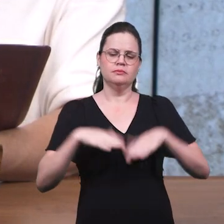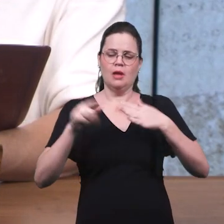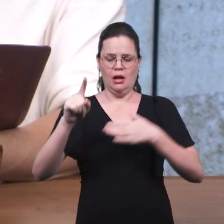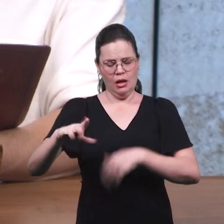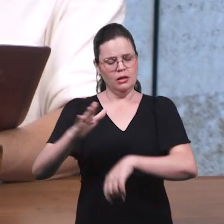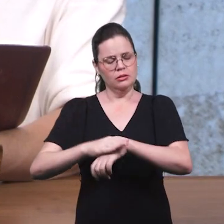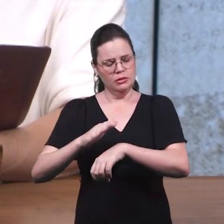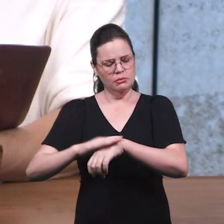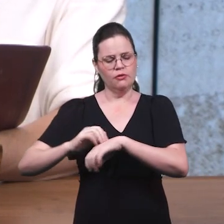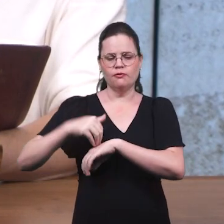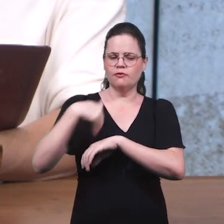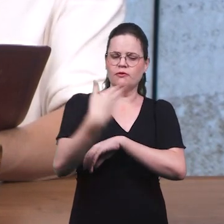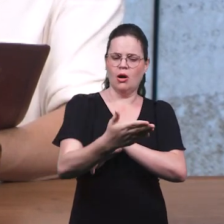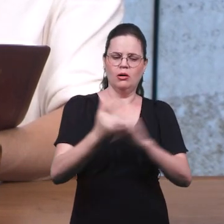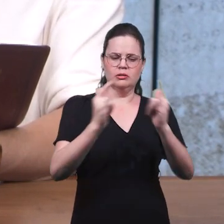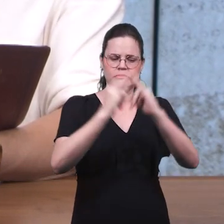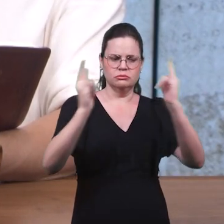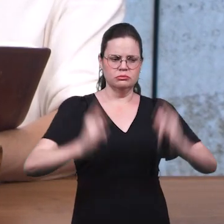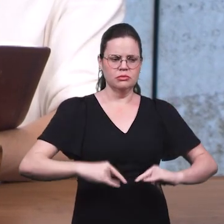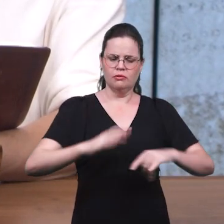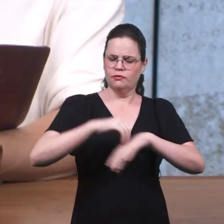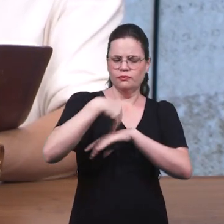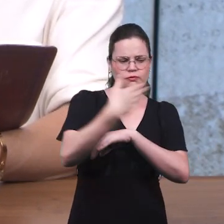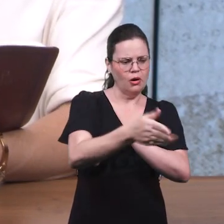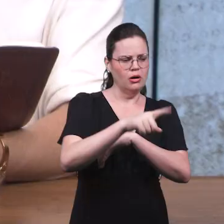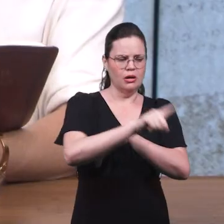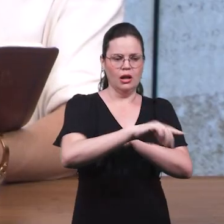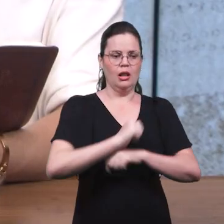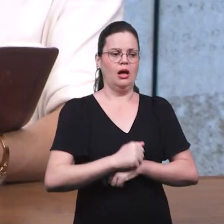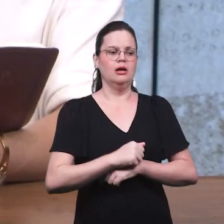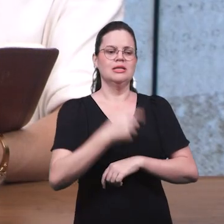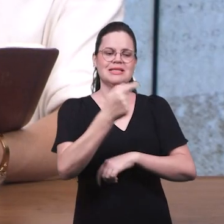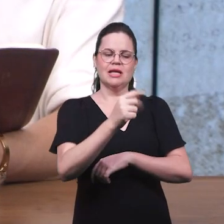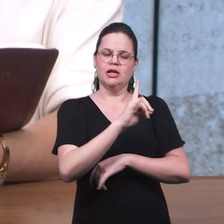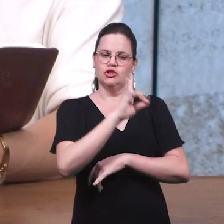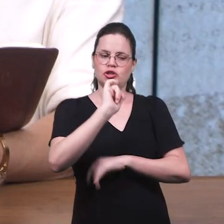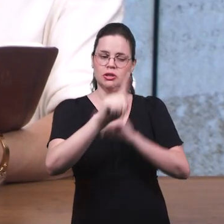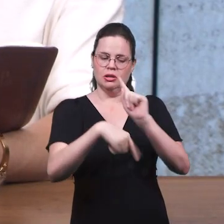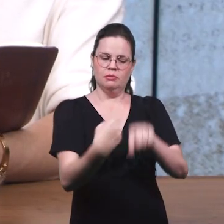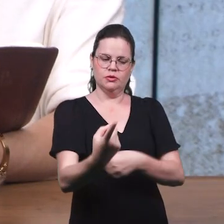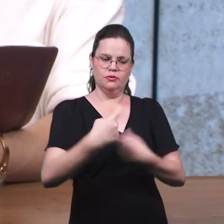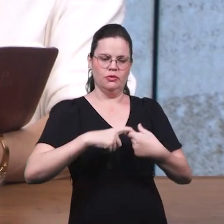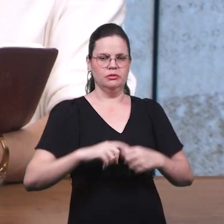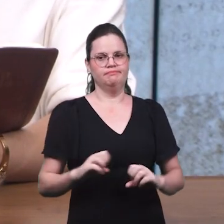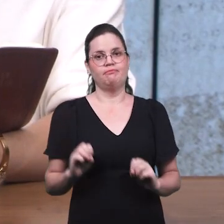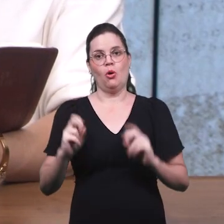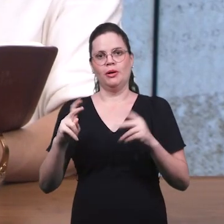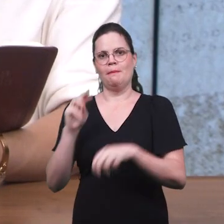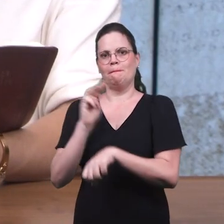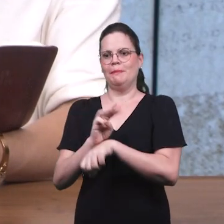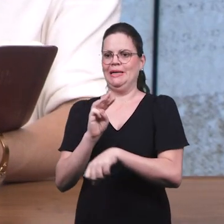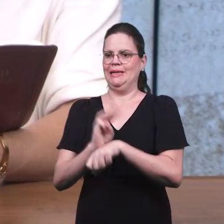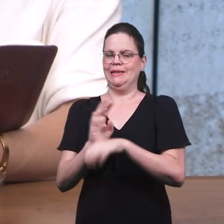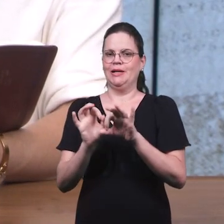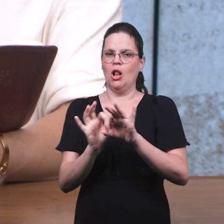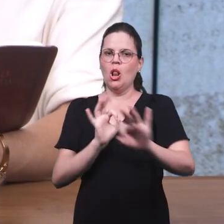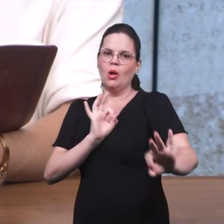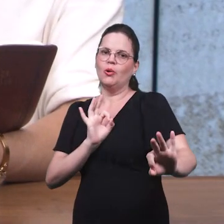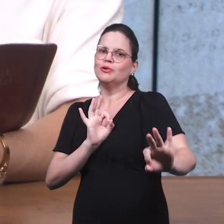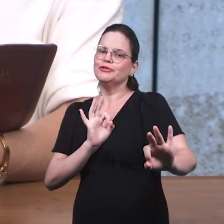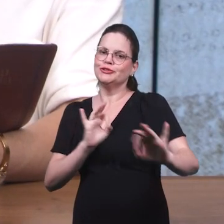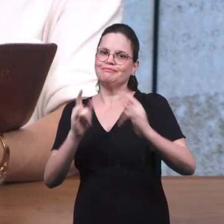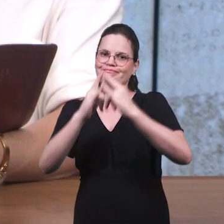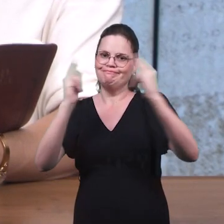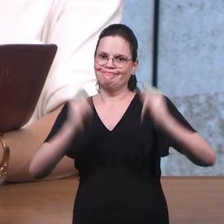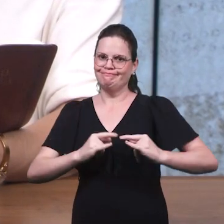7 dias fora do arraial, e depois a recolham. Assim, Miriam esteve fechada fora do